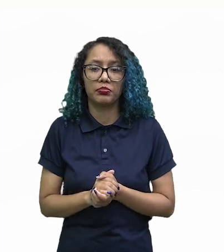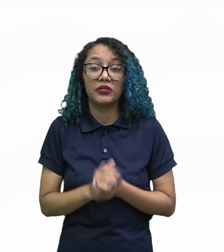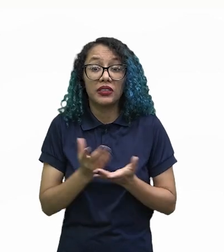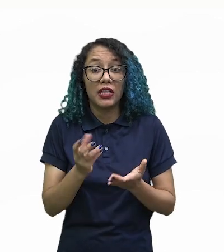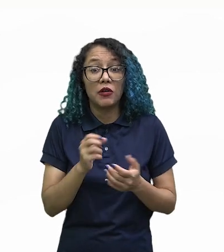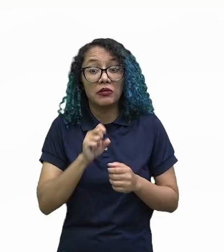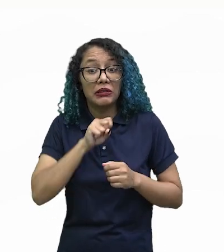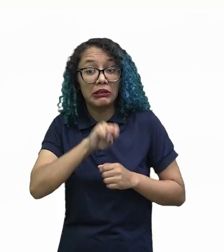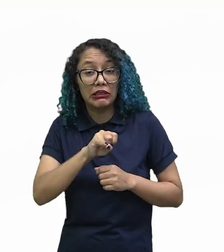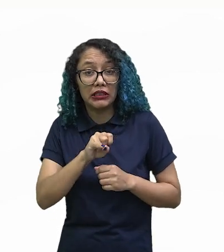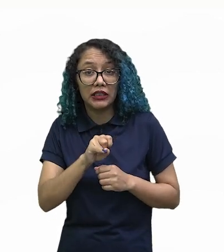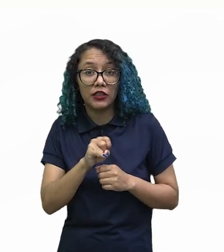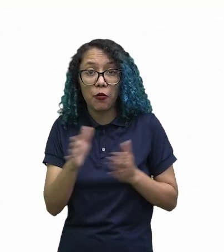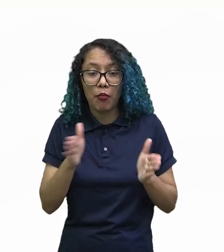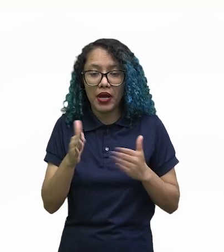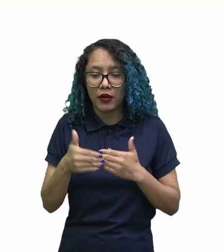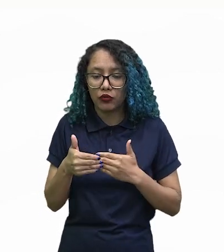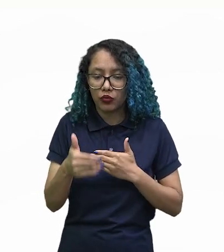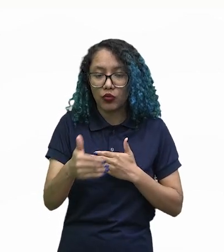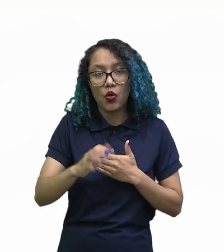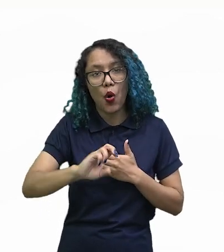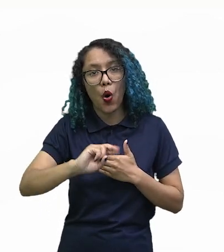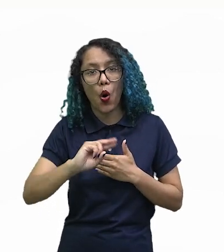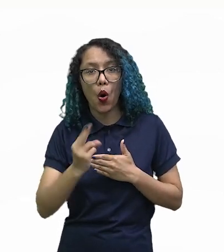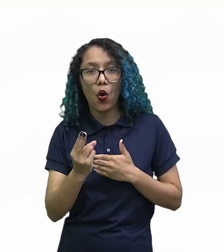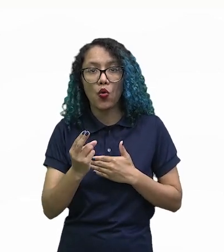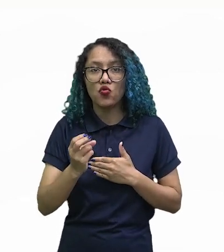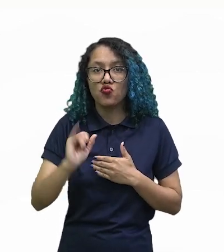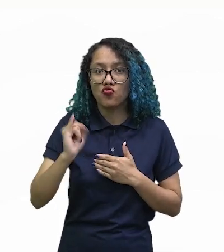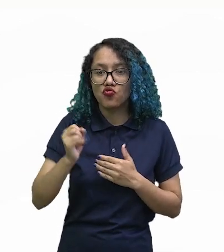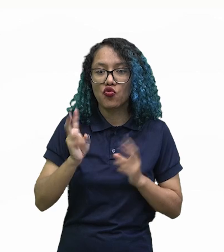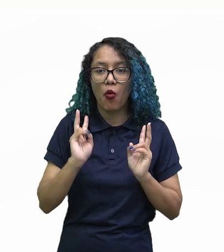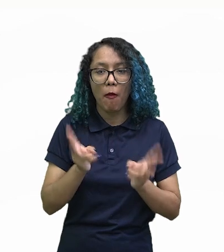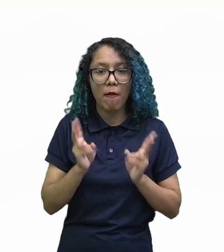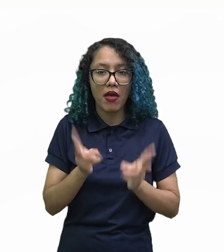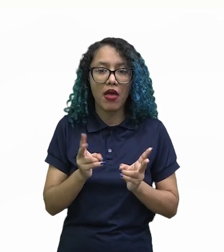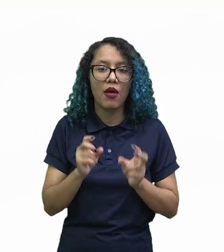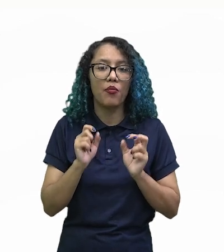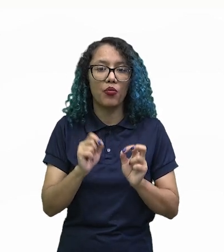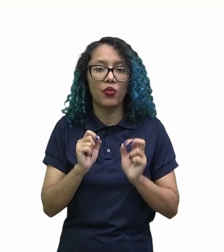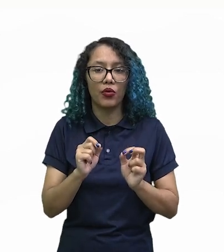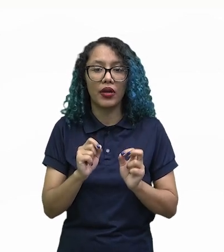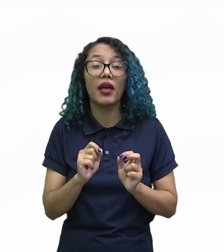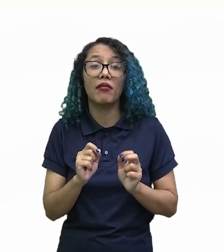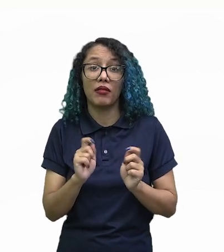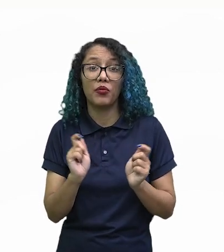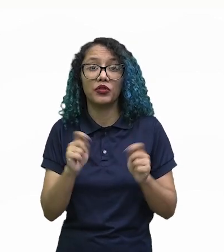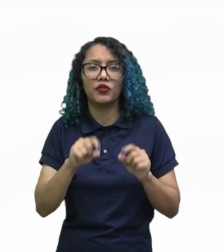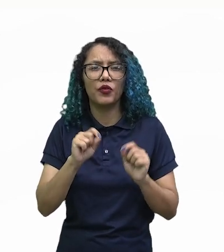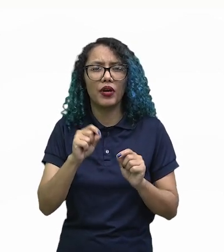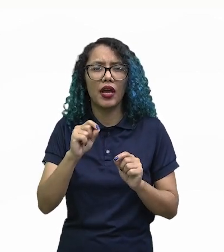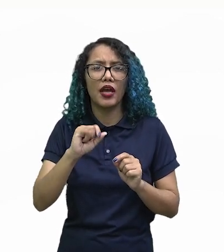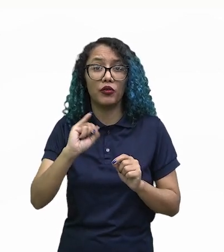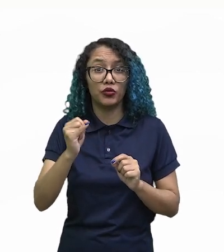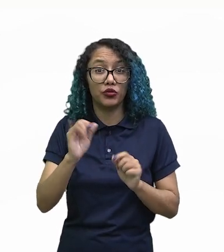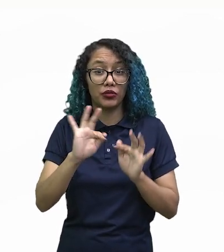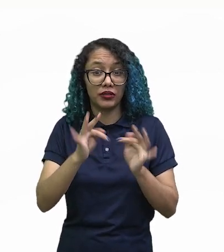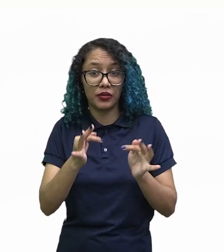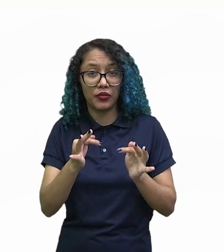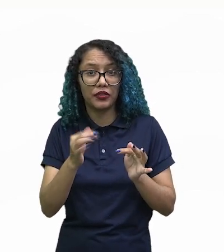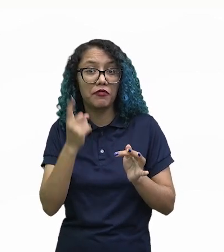curto prazo ou com juros fixos, os juros simples podem ajudar a prever quanto